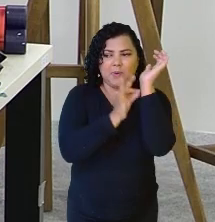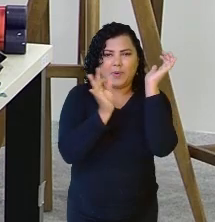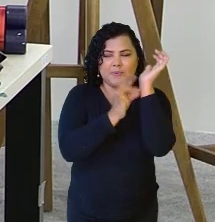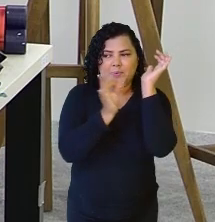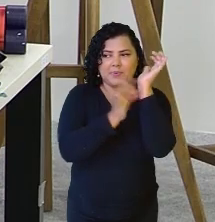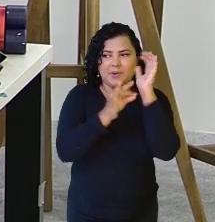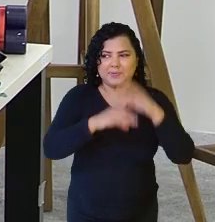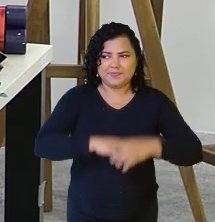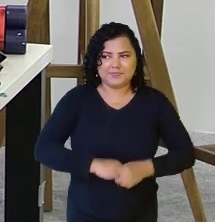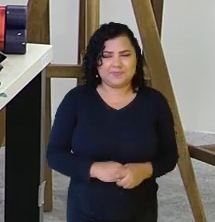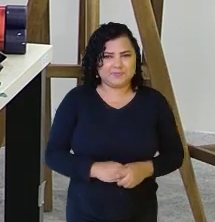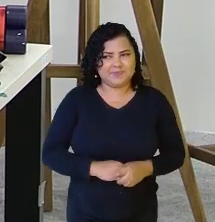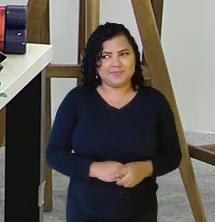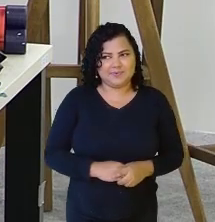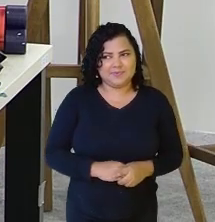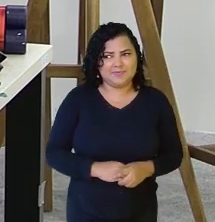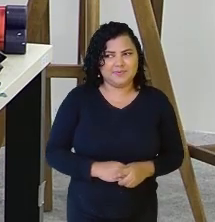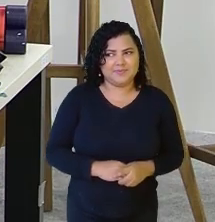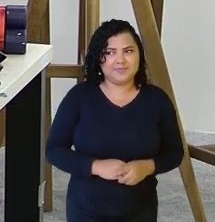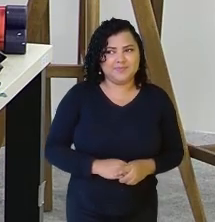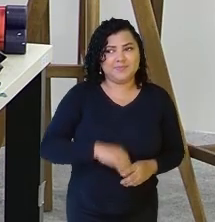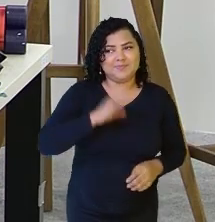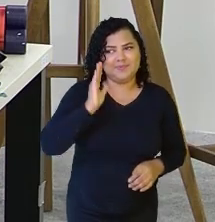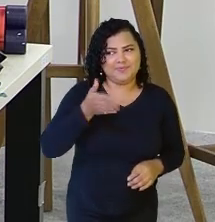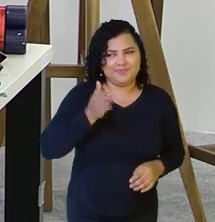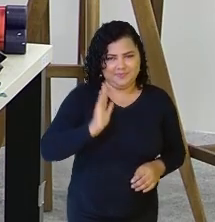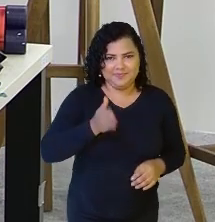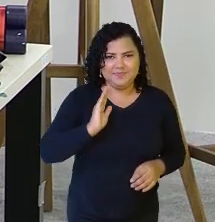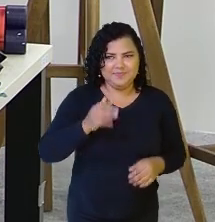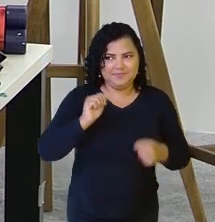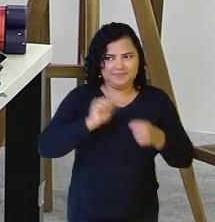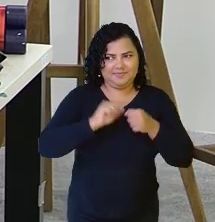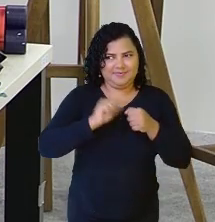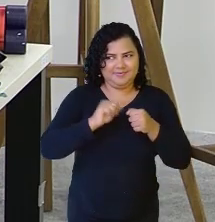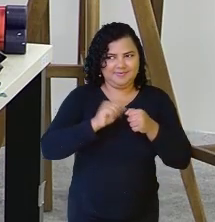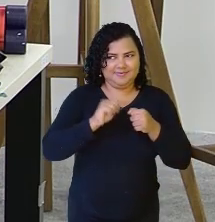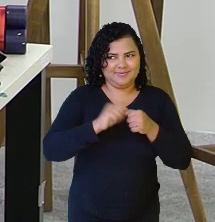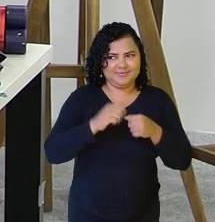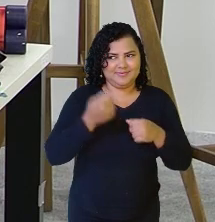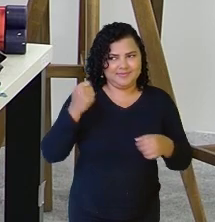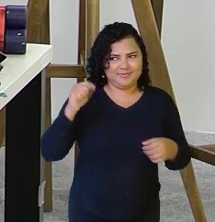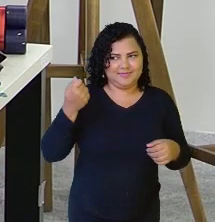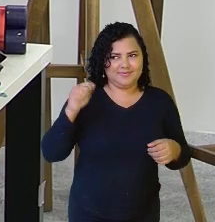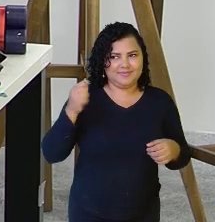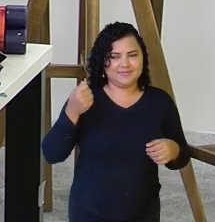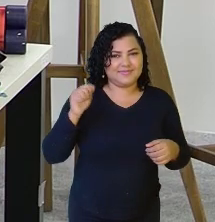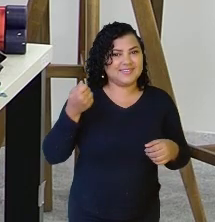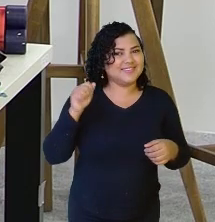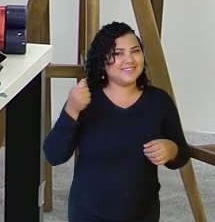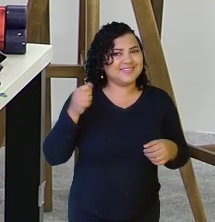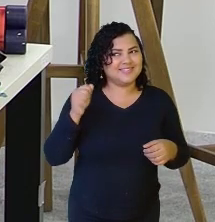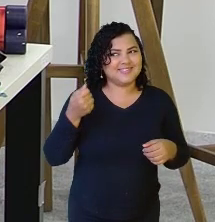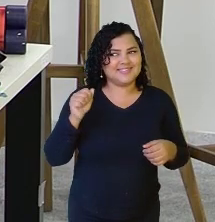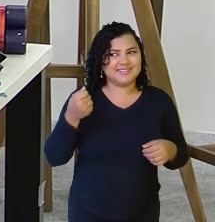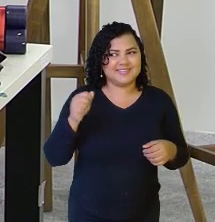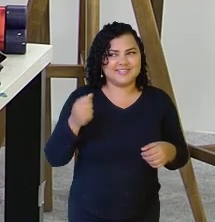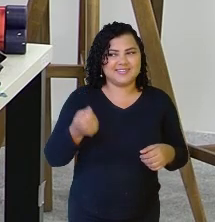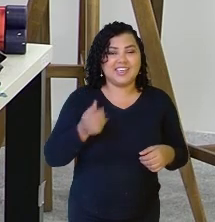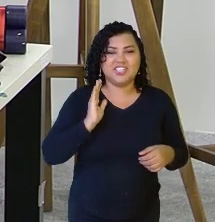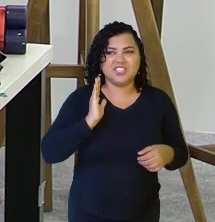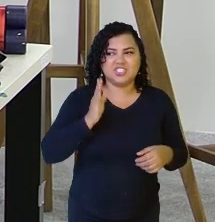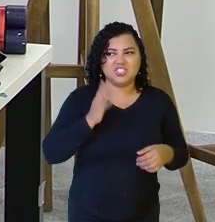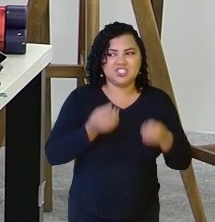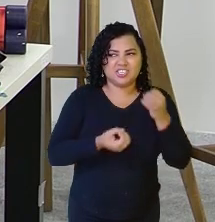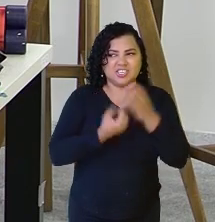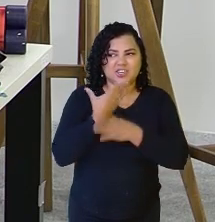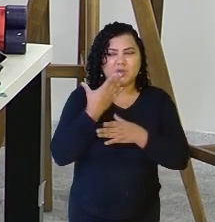adulto. Esse aqui a gente já fez, inclusive, em uma das nossas aulas, né? A gente já construiu